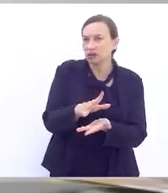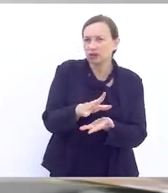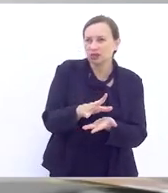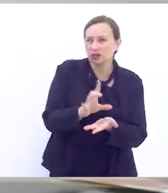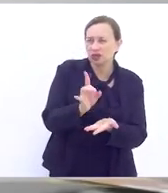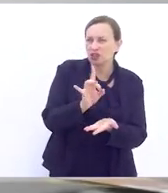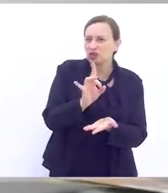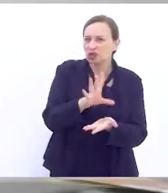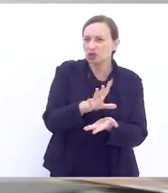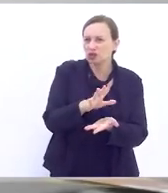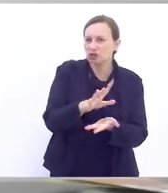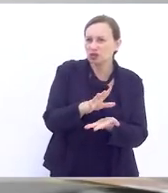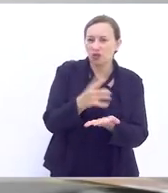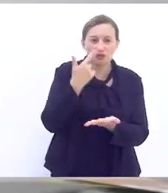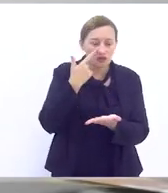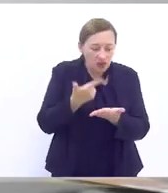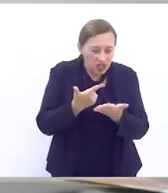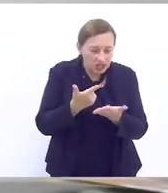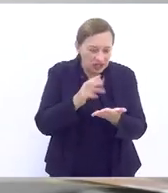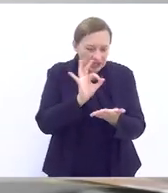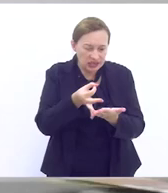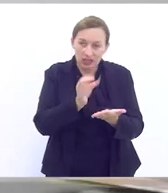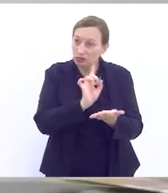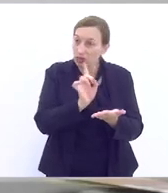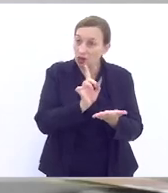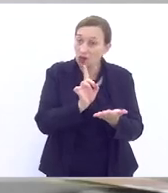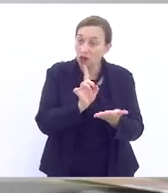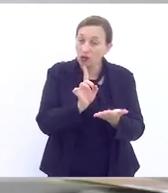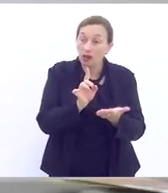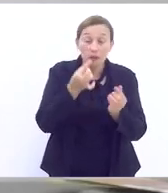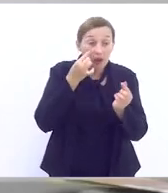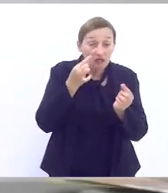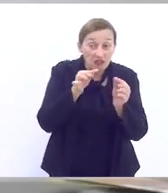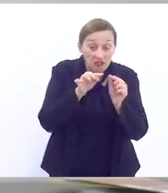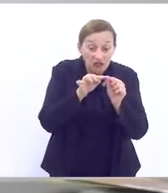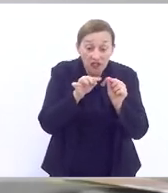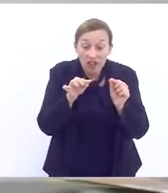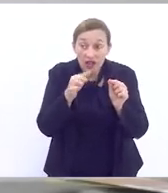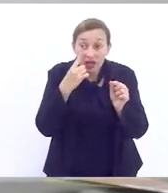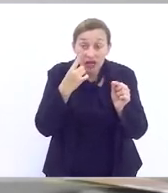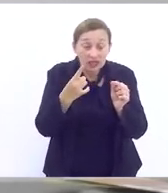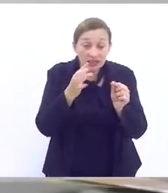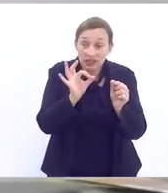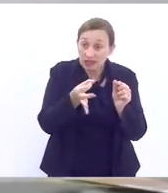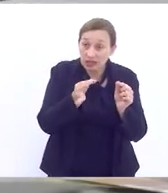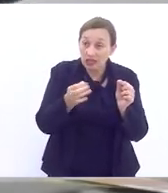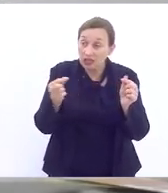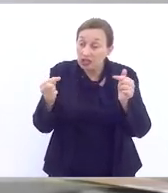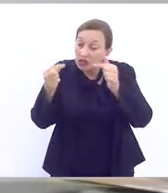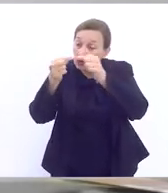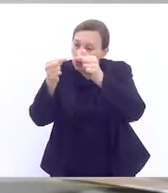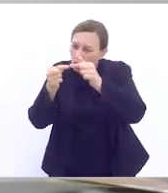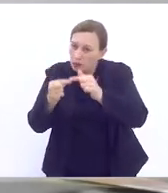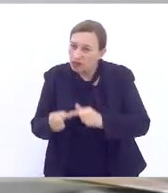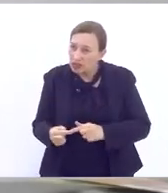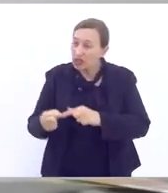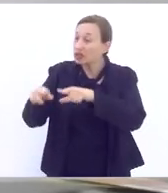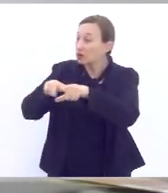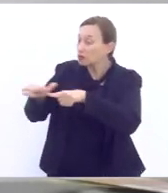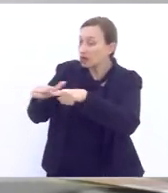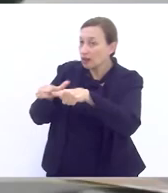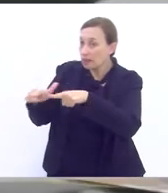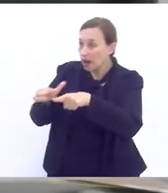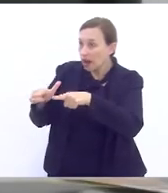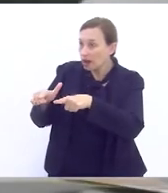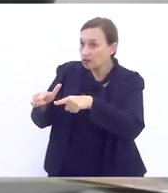medição está correta não é que aquela medição está correta correspondente a um serviço público